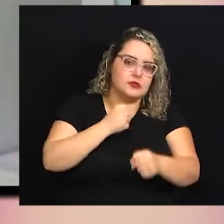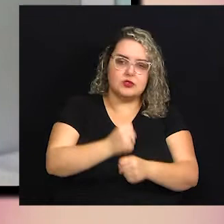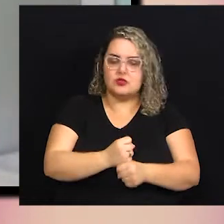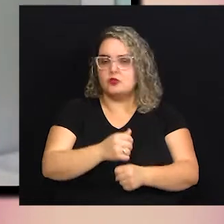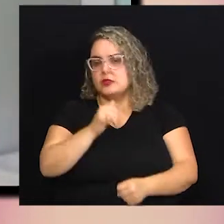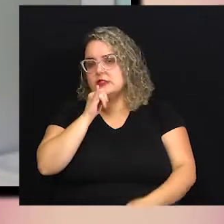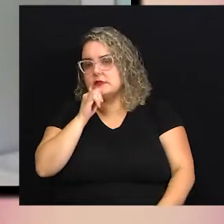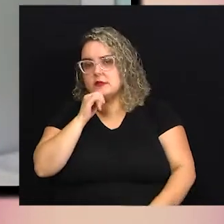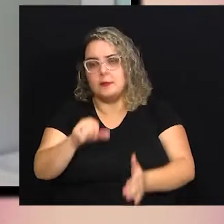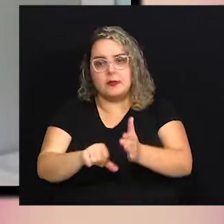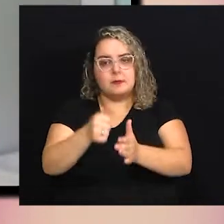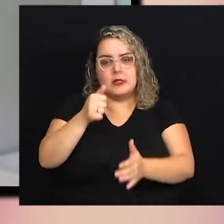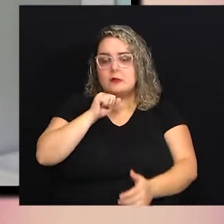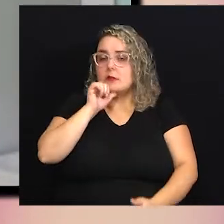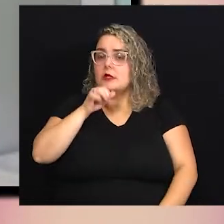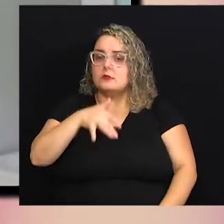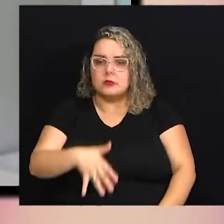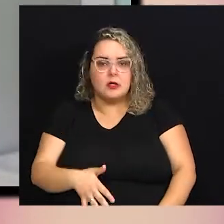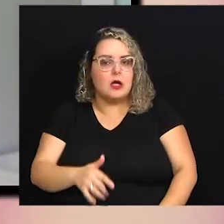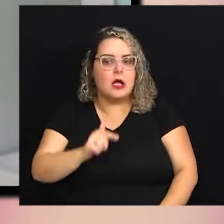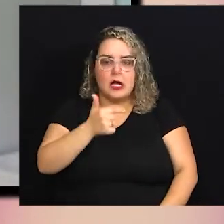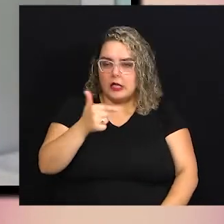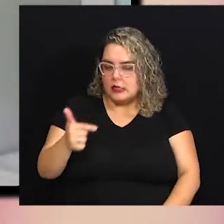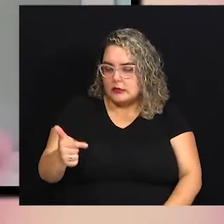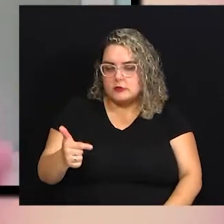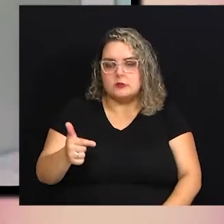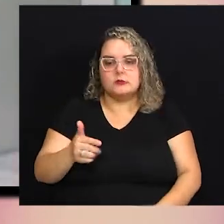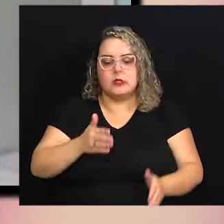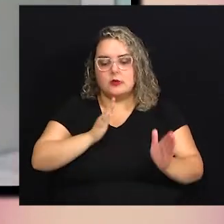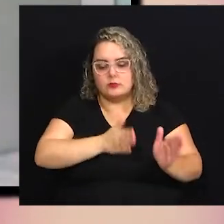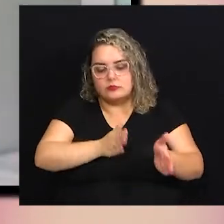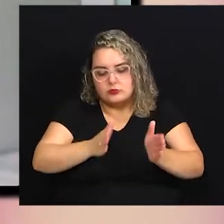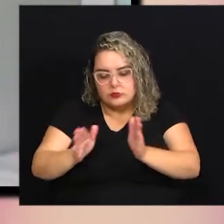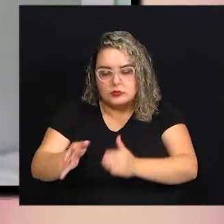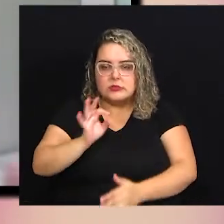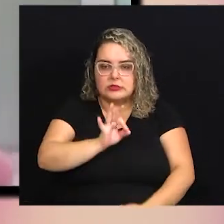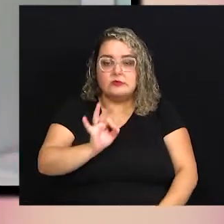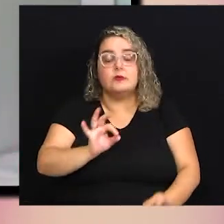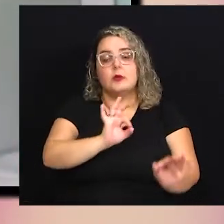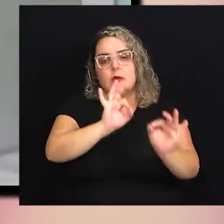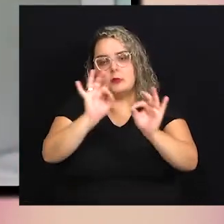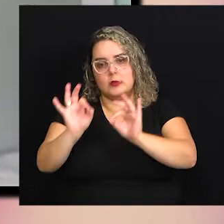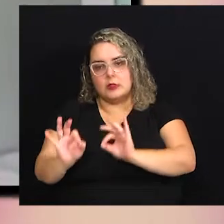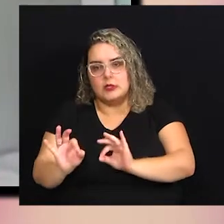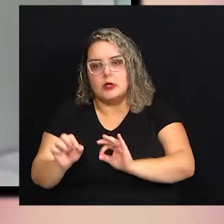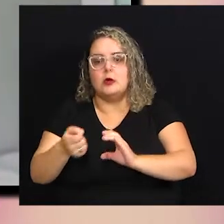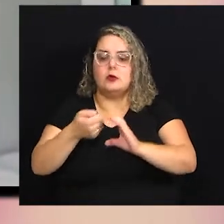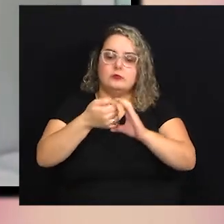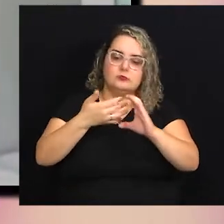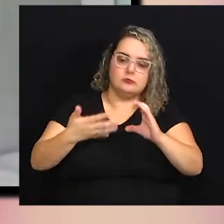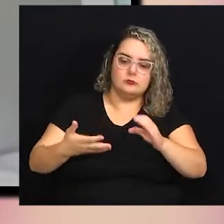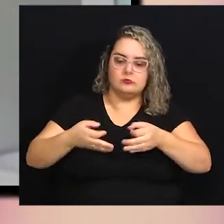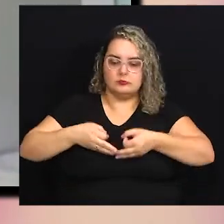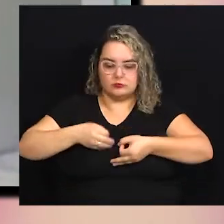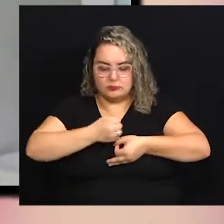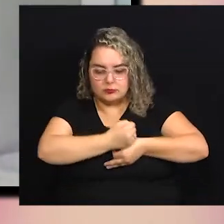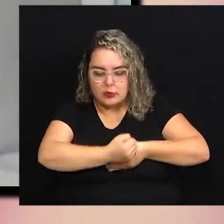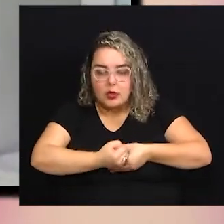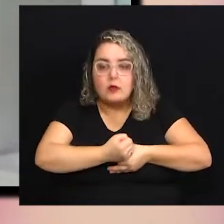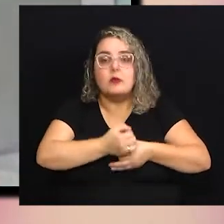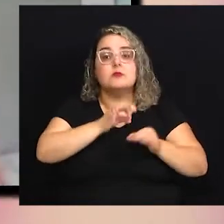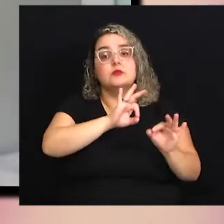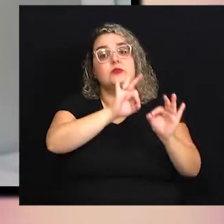2 anos, por exemplo, da primeira menstruação, ainda está irregular, vamos acompanhar, né, ou deu uma característica